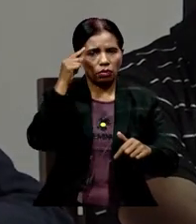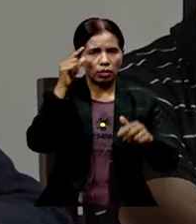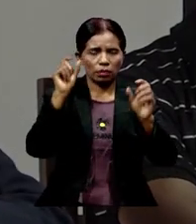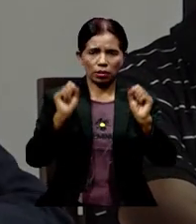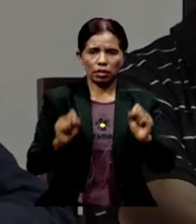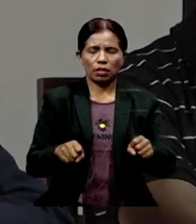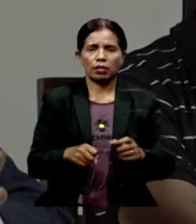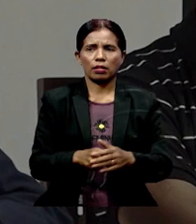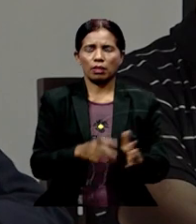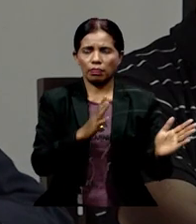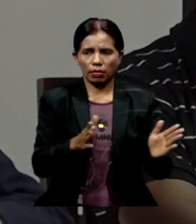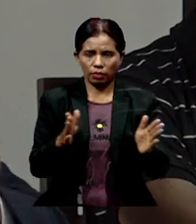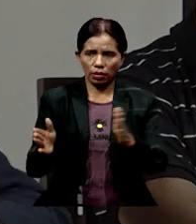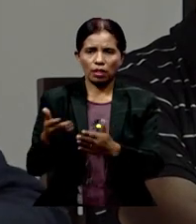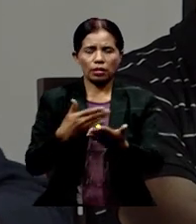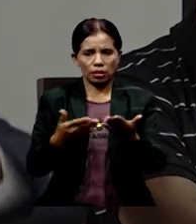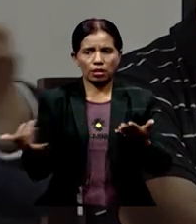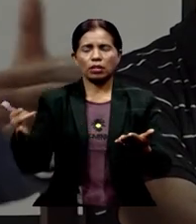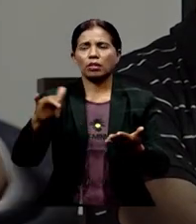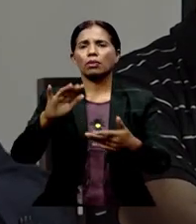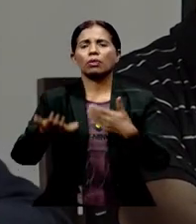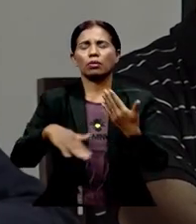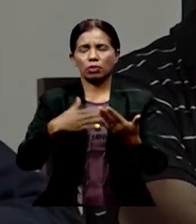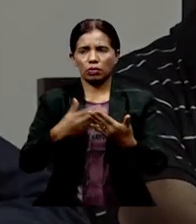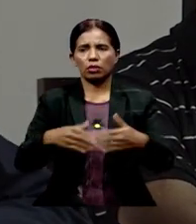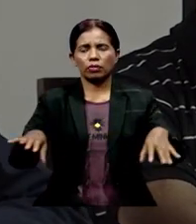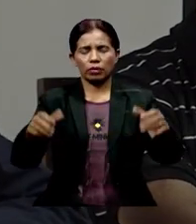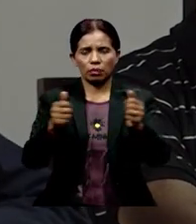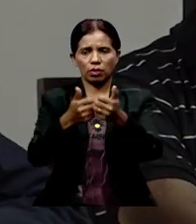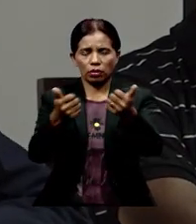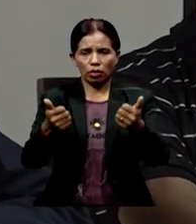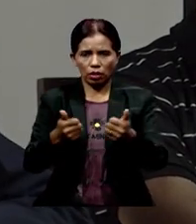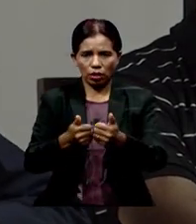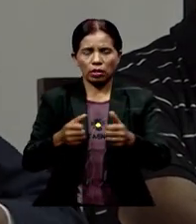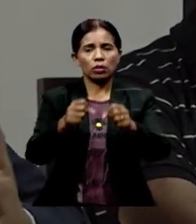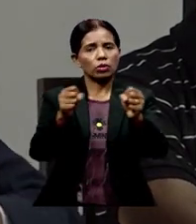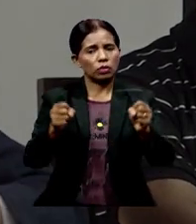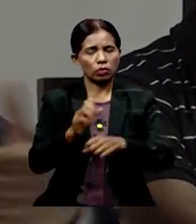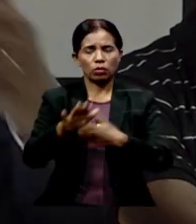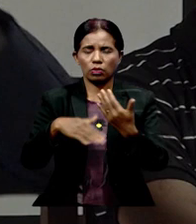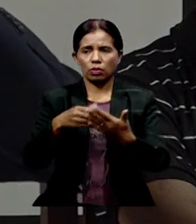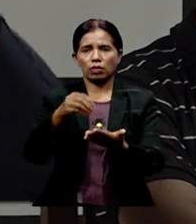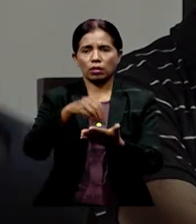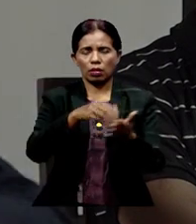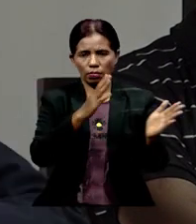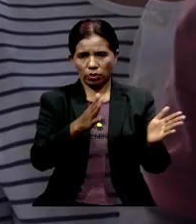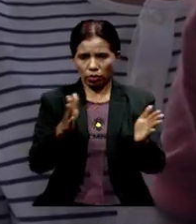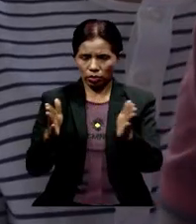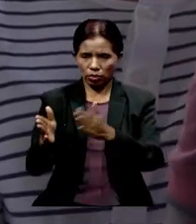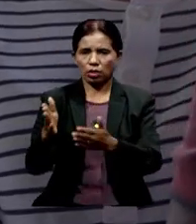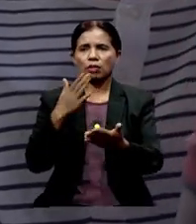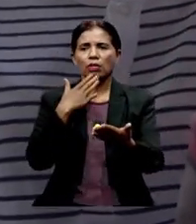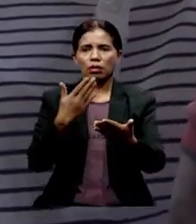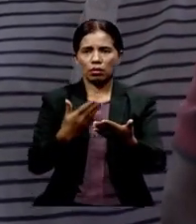tengke prepara fasilitas sih nih, ini depois koordinasi ho otoritas lokal sih nih, hodi garante prosesu,